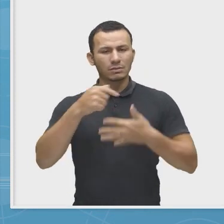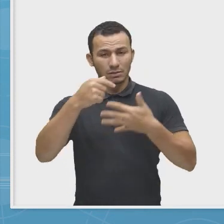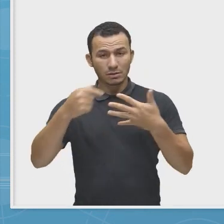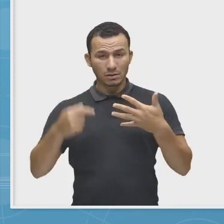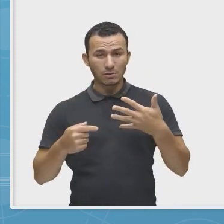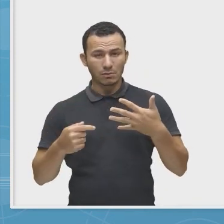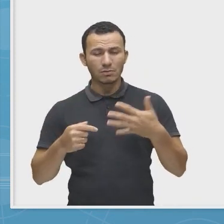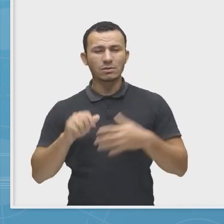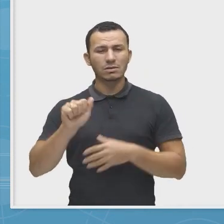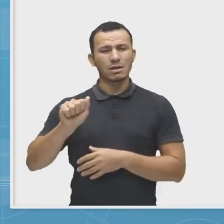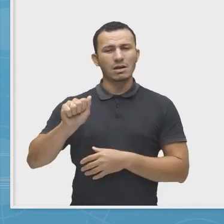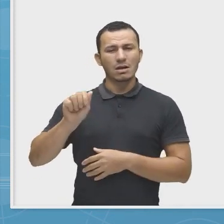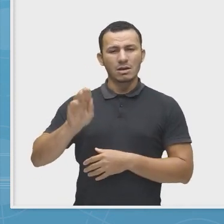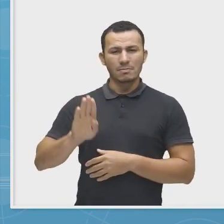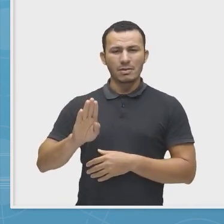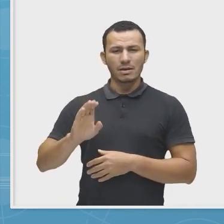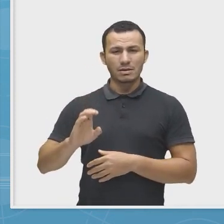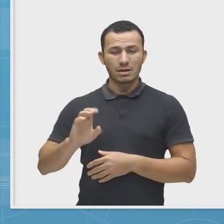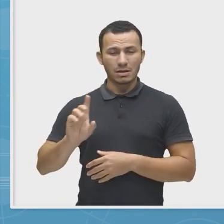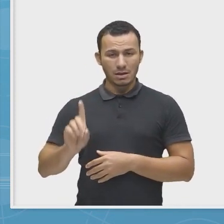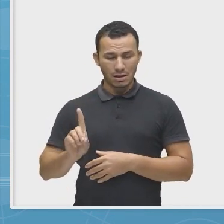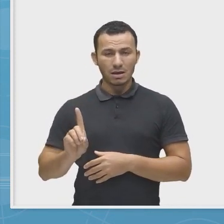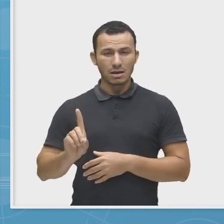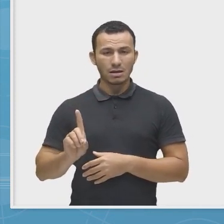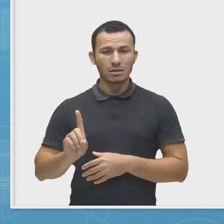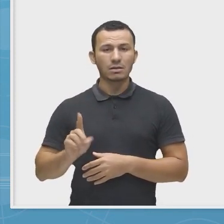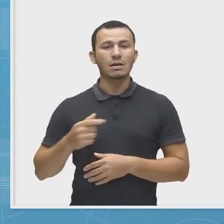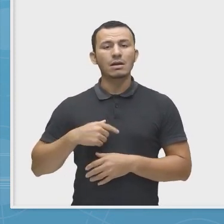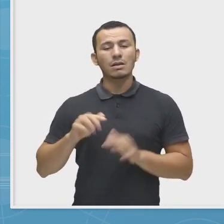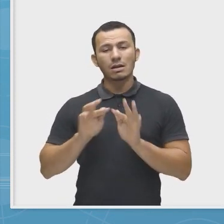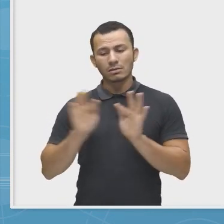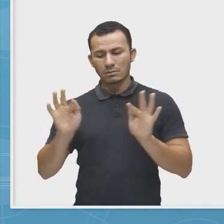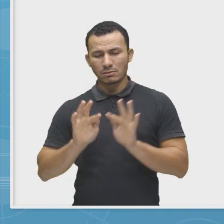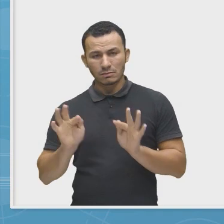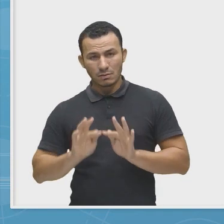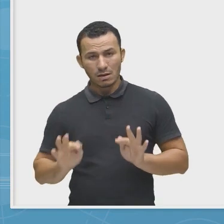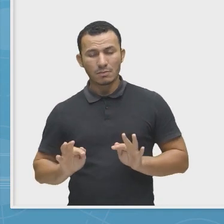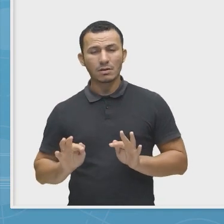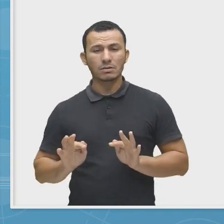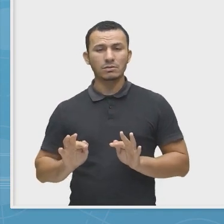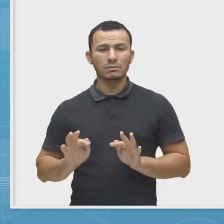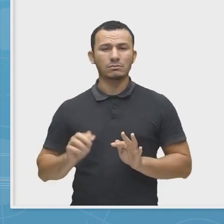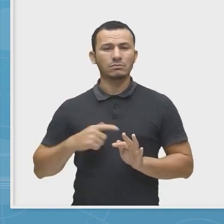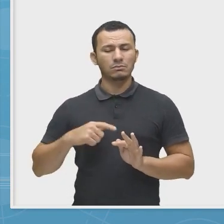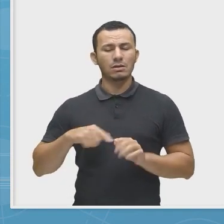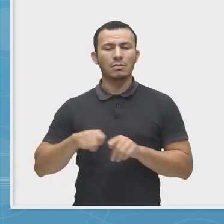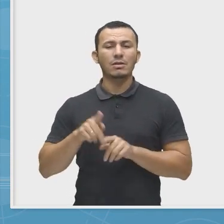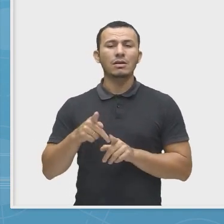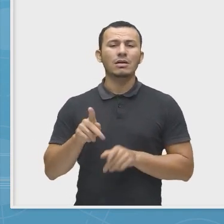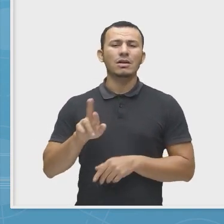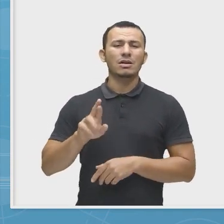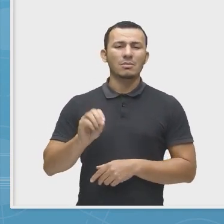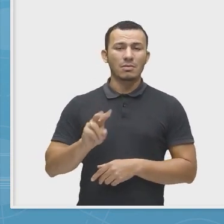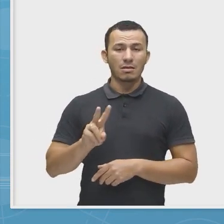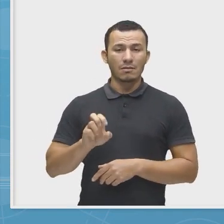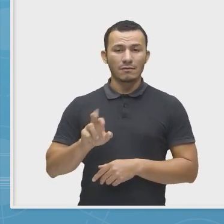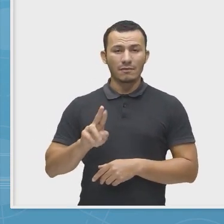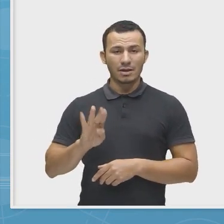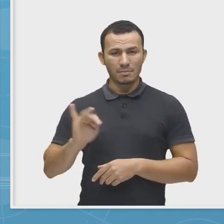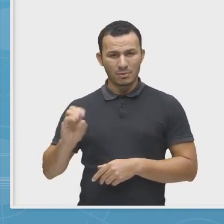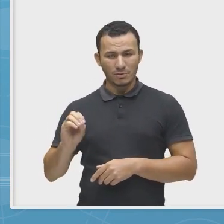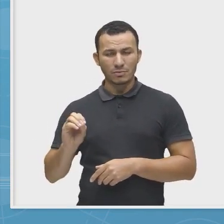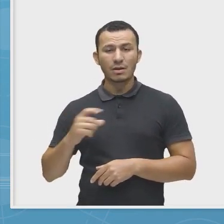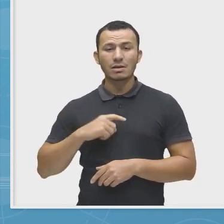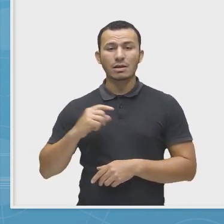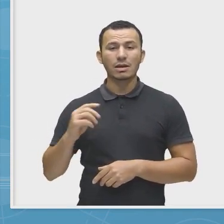alternativas dos provérbios a seguir, nós temos alguns provérbios, né? Aliás, temos vários provérbios, e a gente escolheu